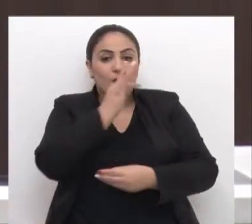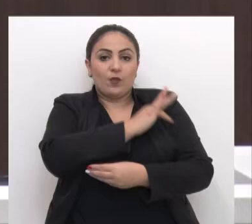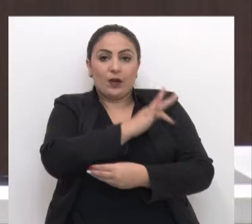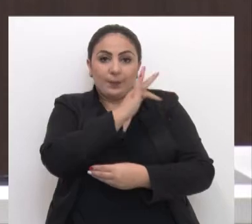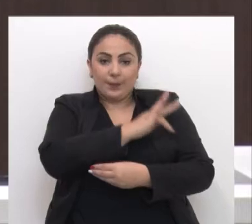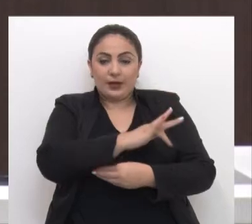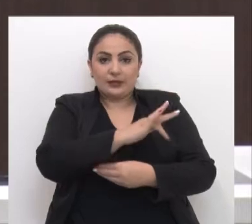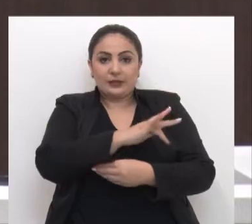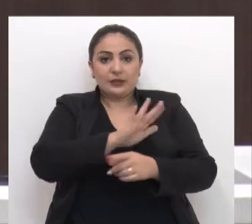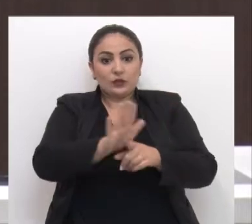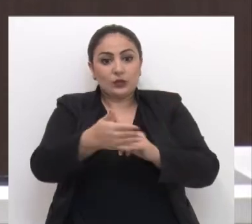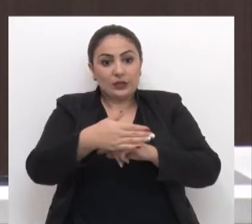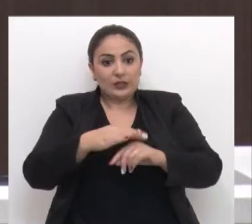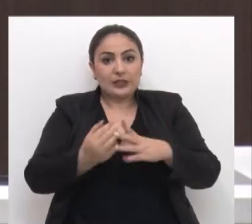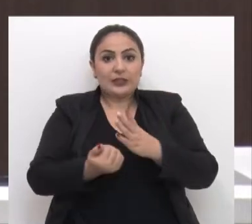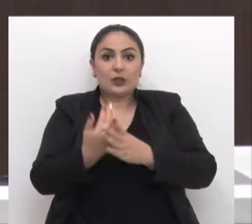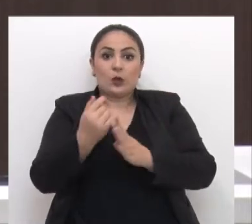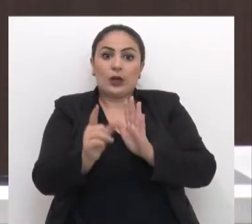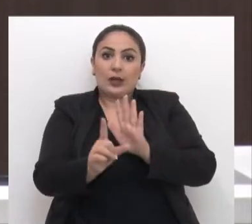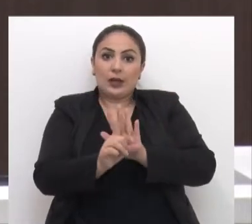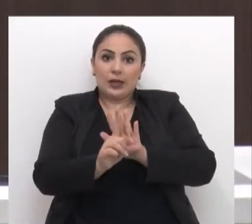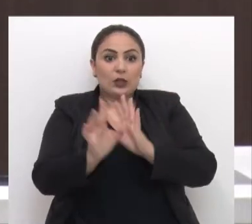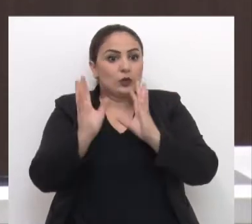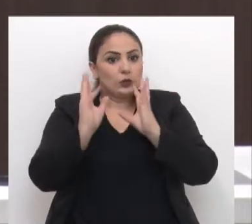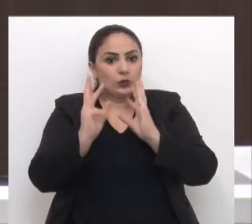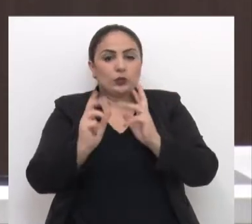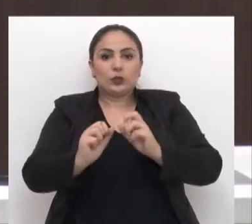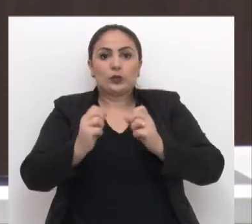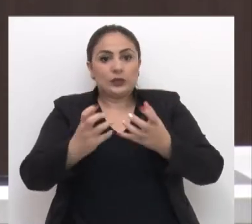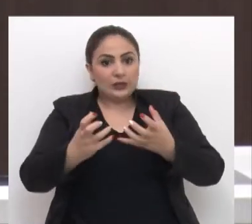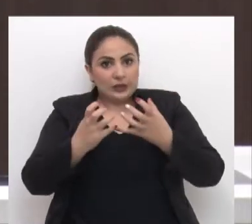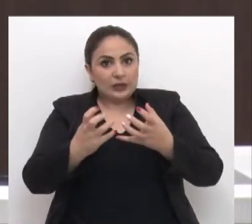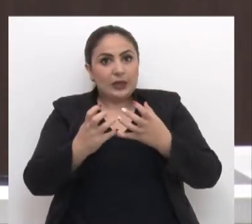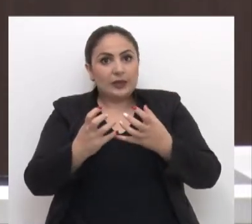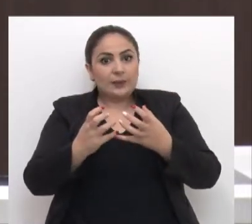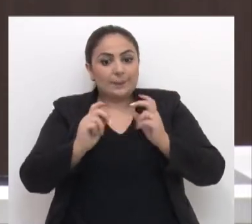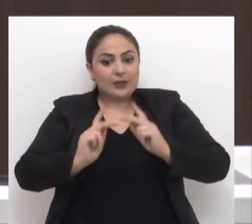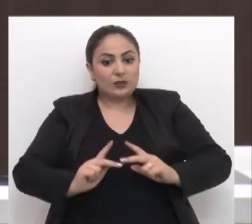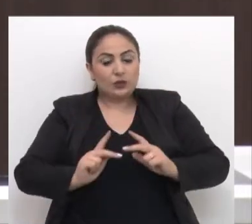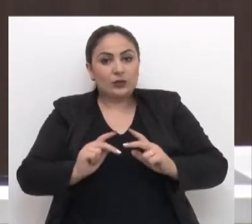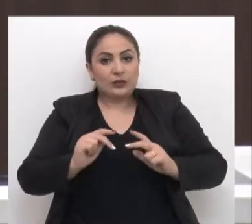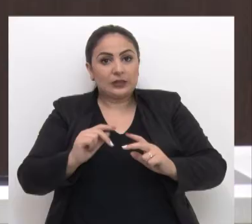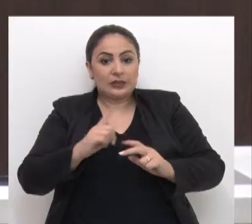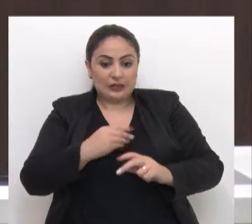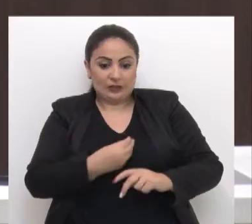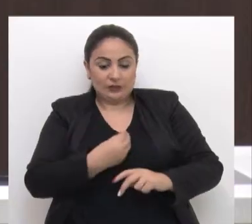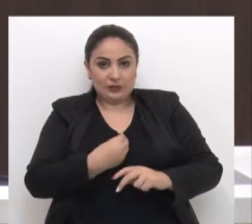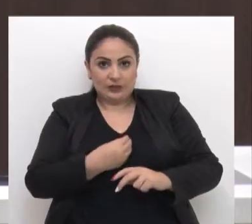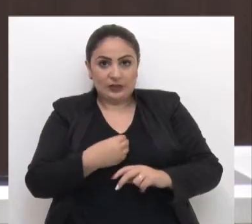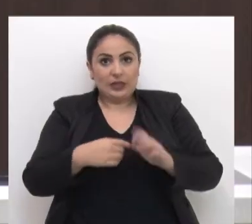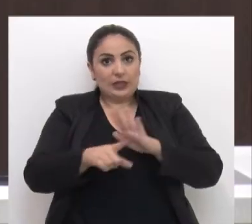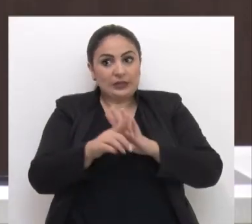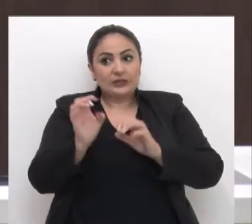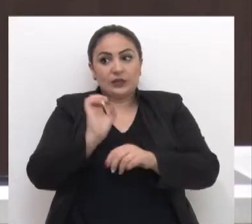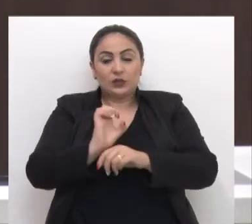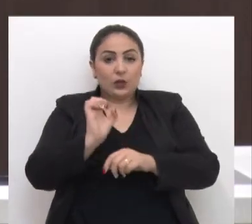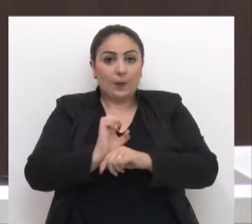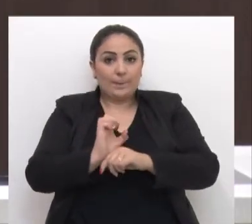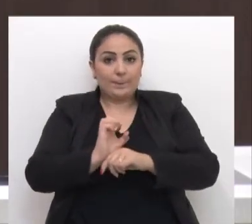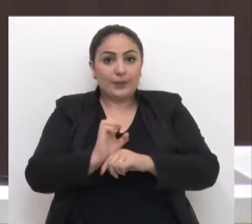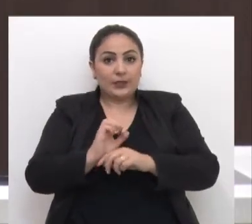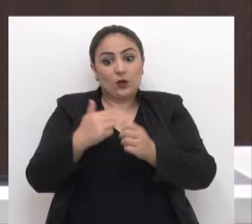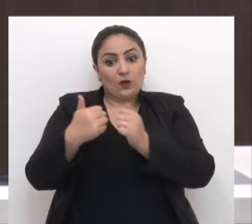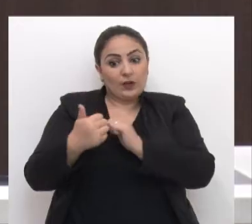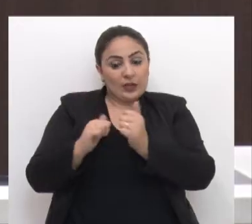município, e como farmácia solidária tornou-se uma lei, todos os requisitos presentes na lei